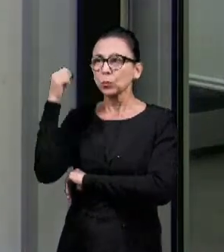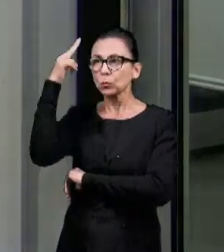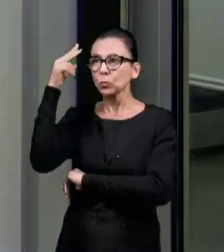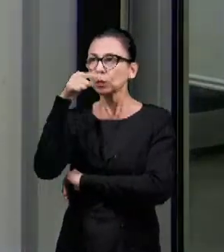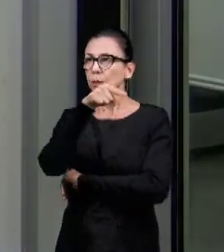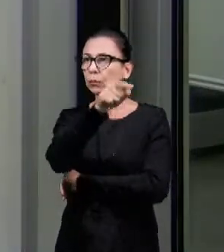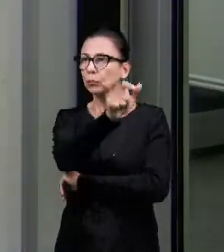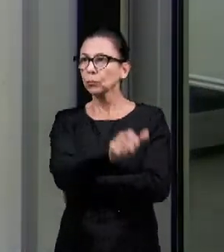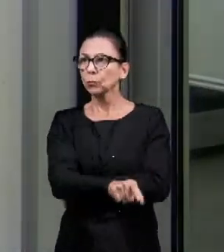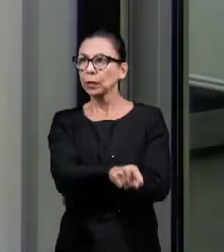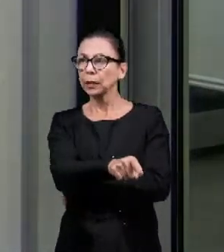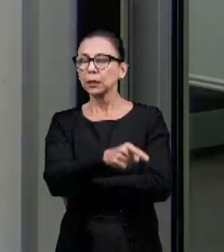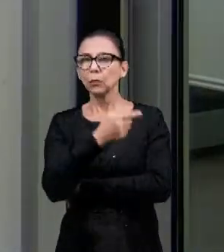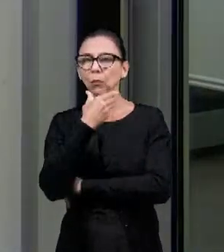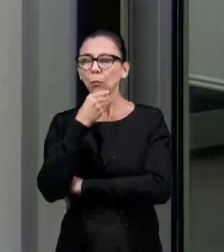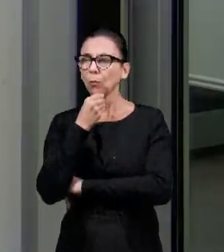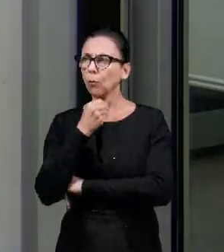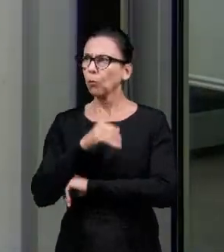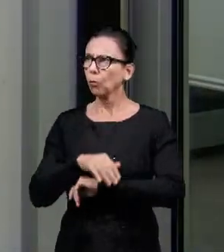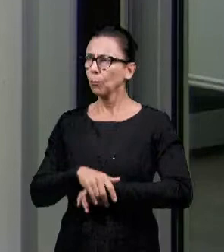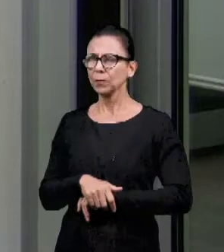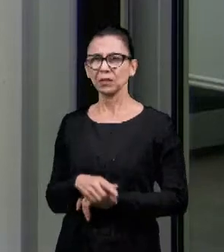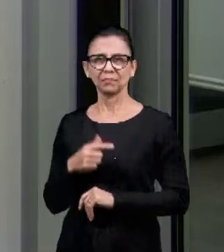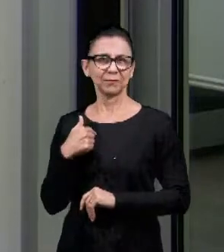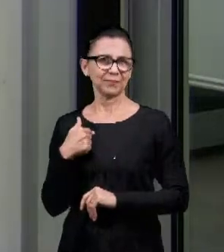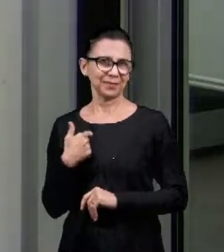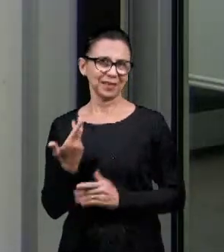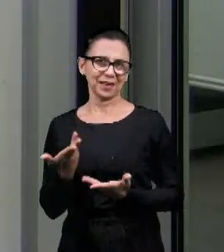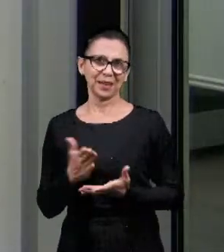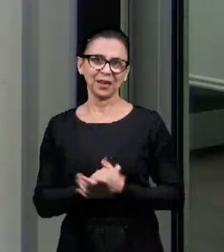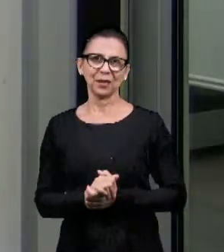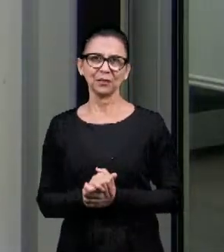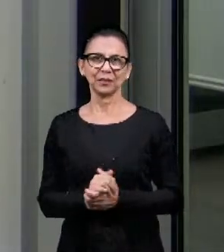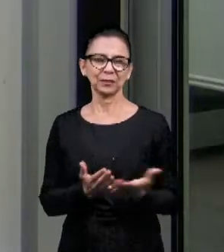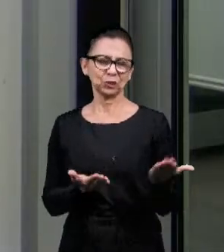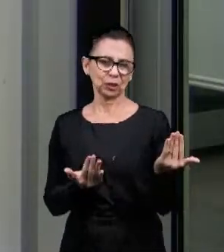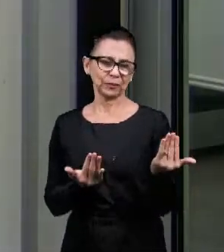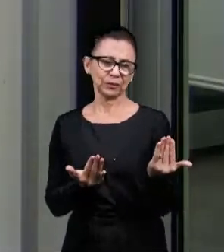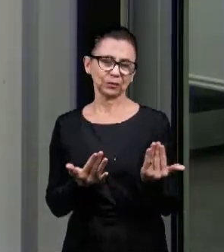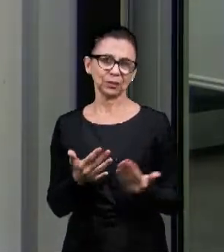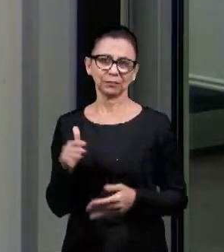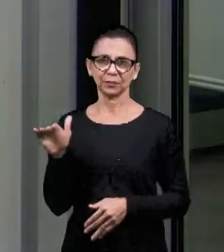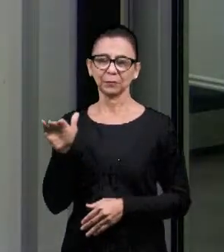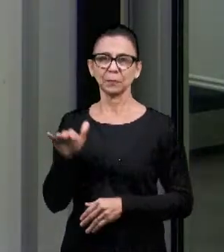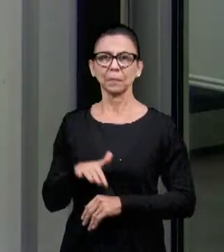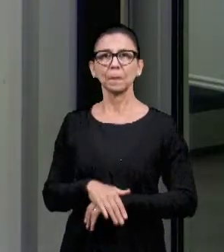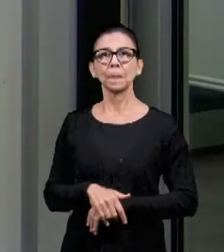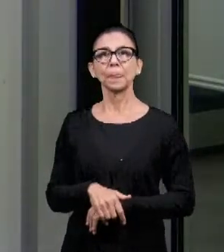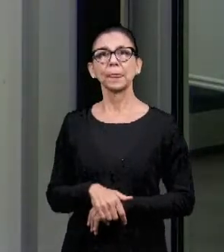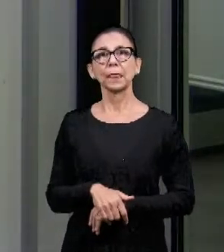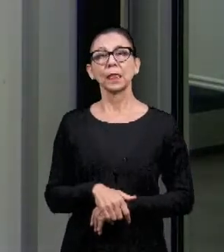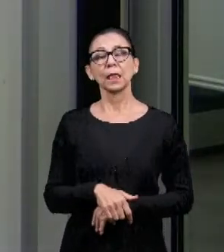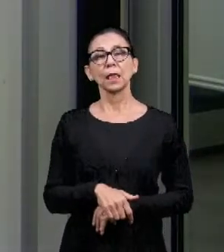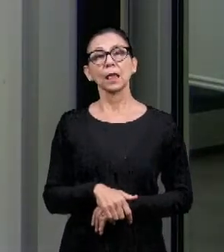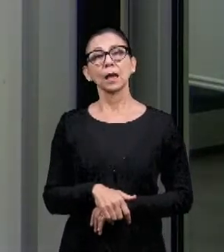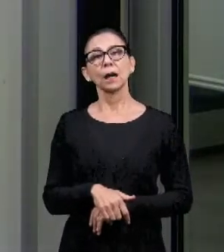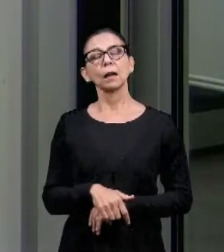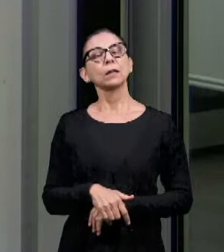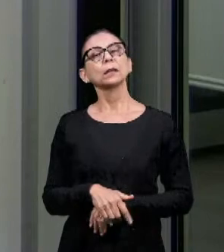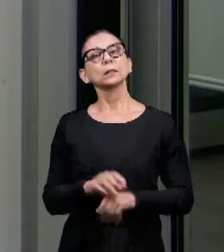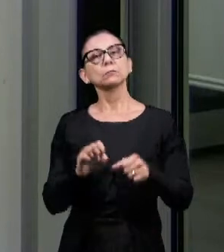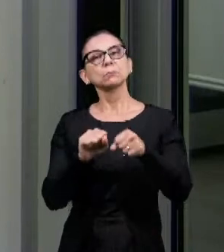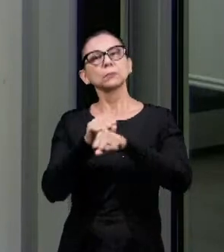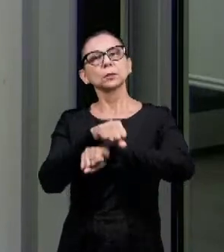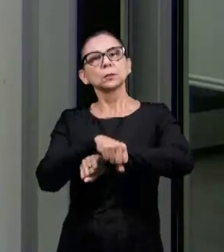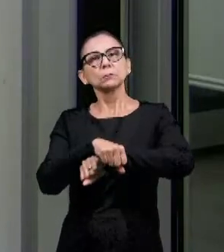não conhecia, eu era um garoto, né? E tudo era a primeira vez. Ele foi usado naquele seminário.